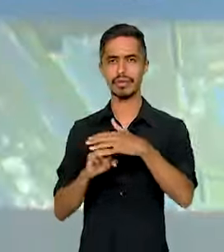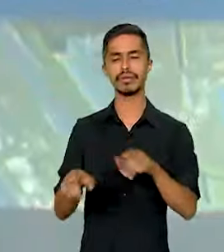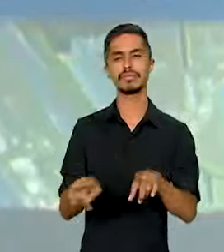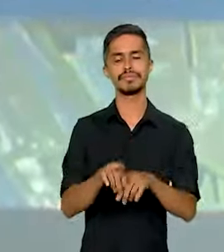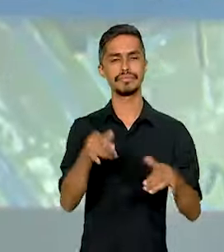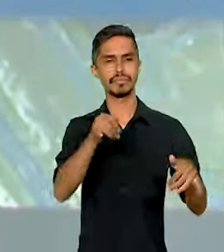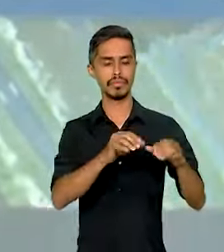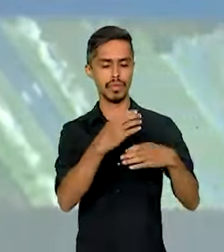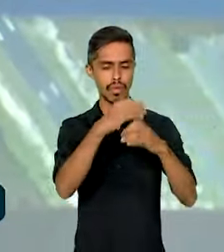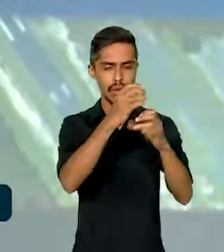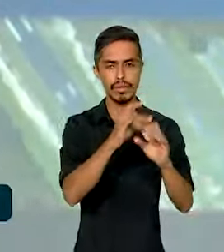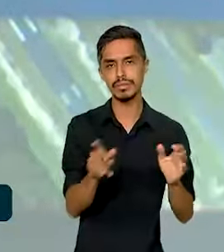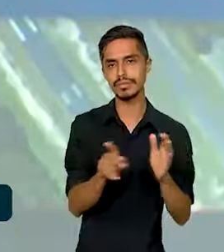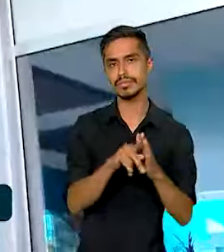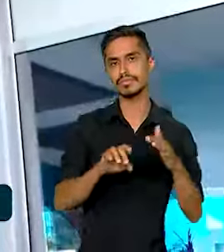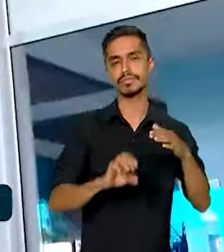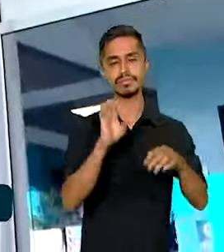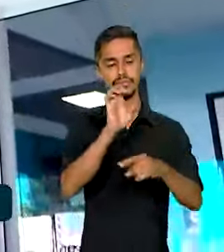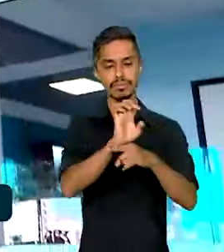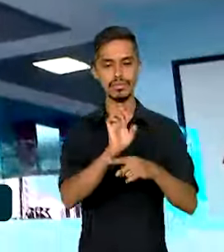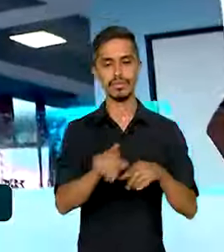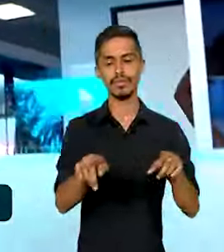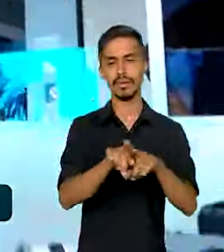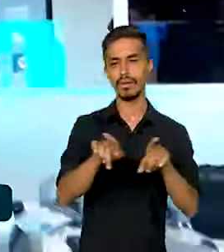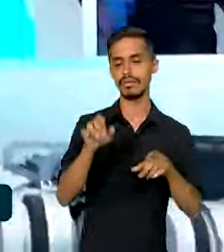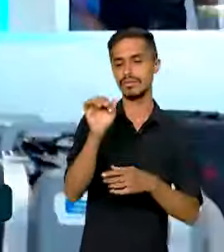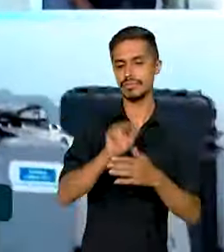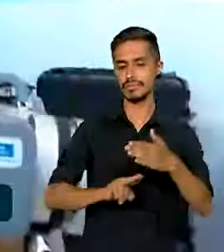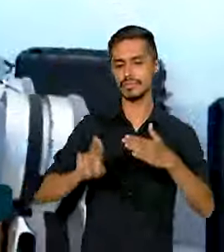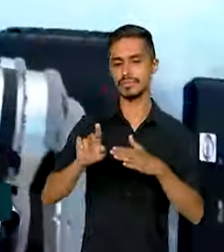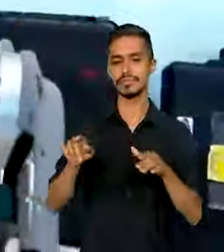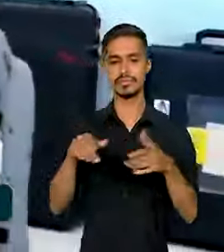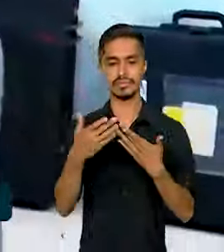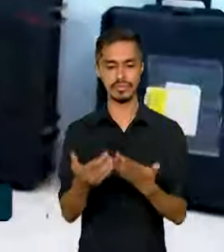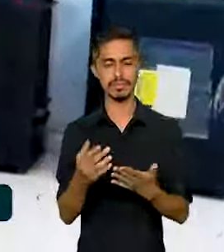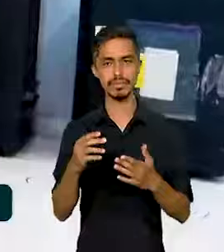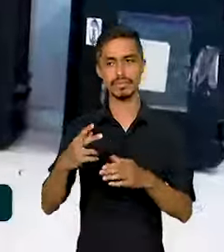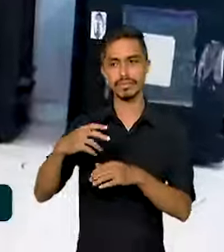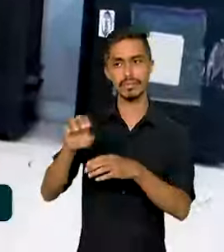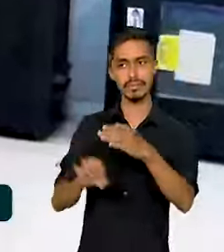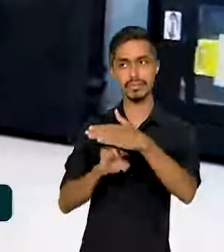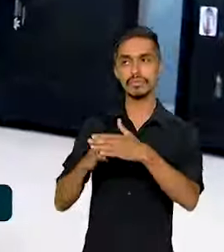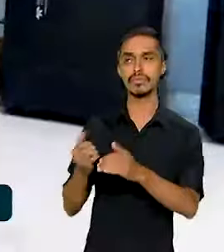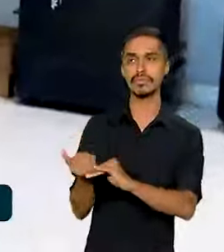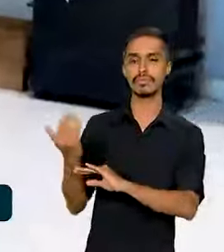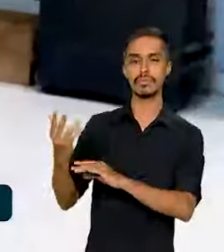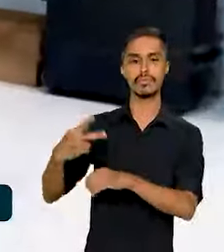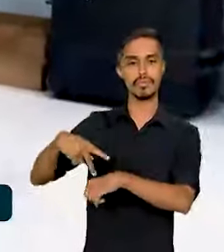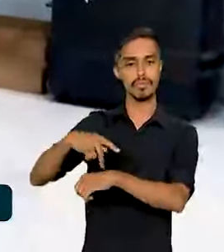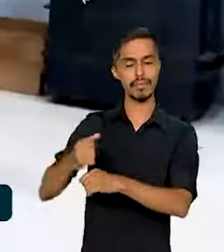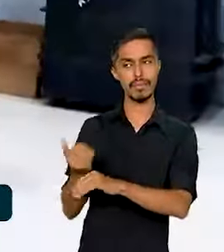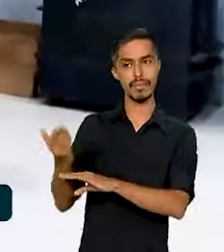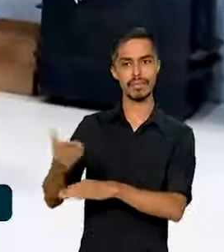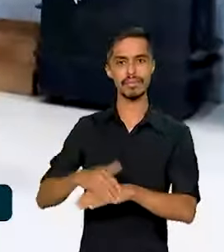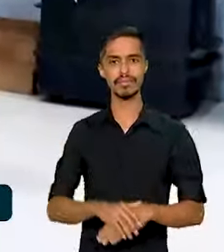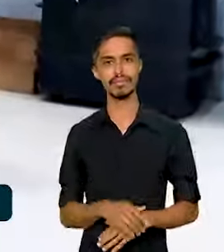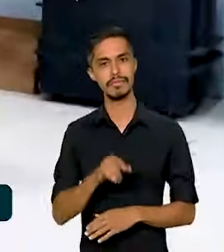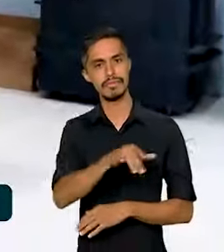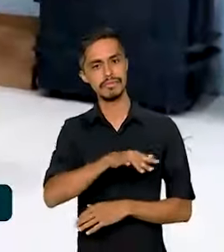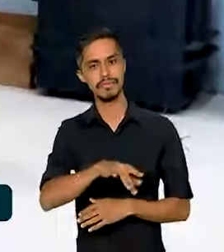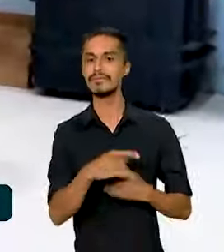laboratórios de universidades estaduais, federais, empresas de fora do país. Esse setor é um setor que